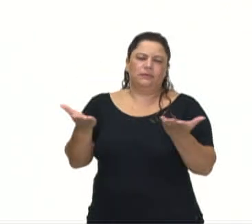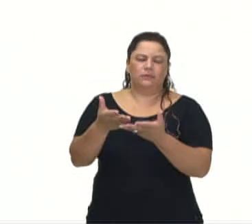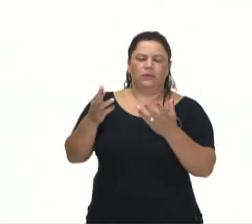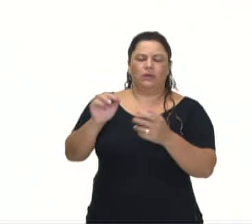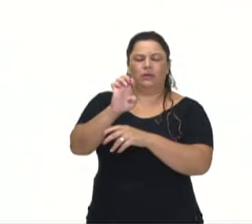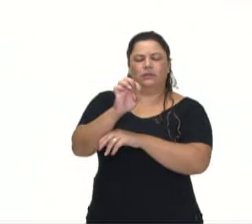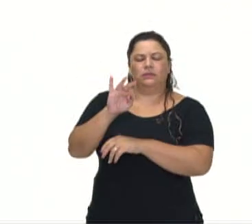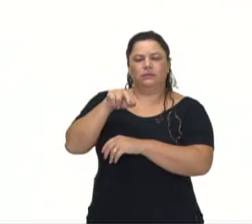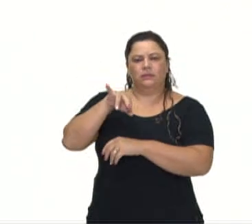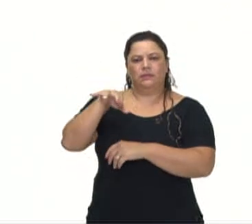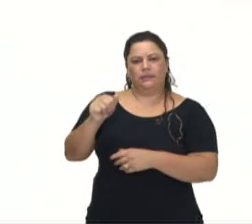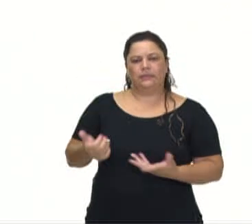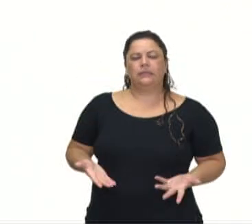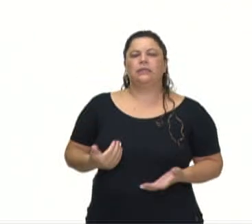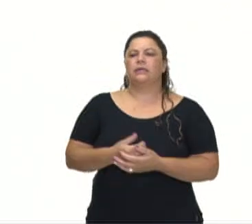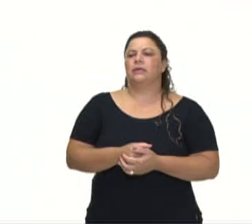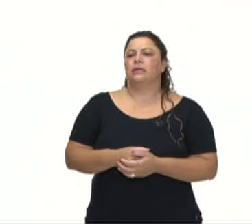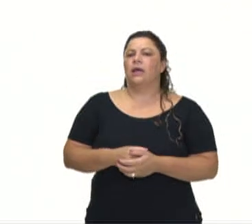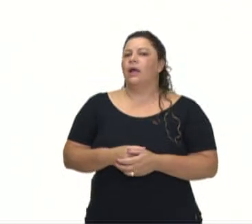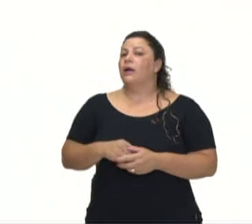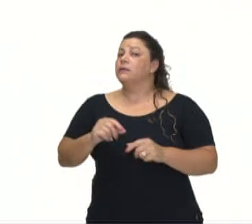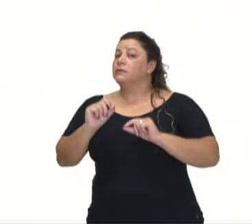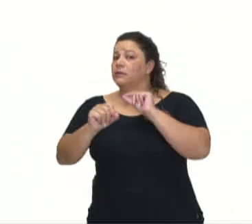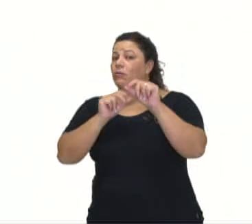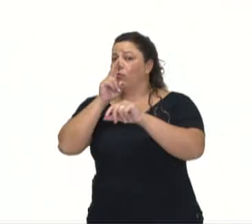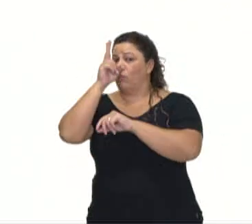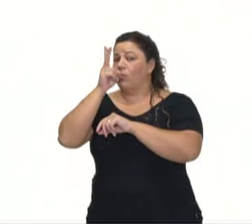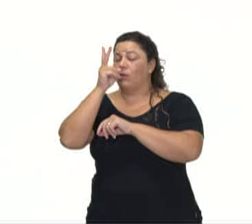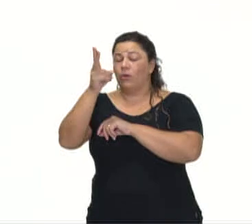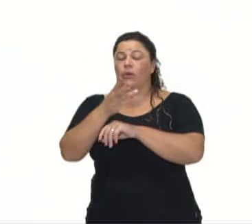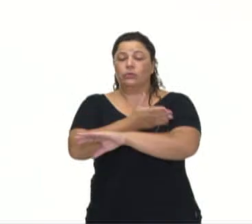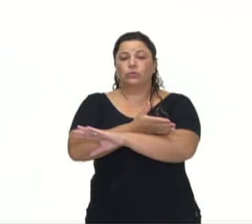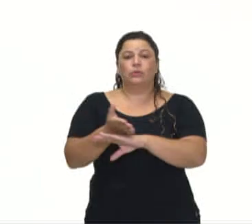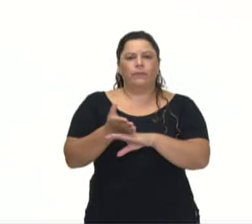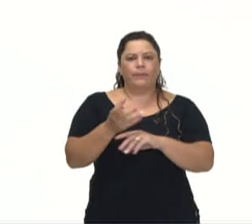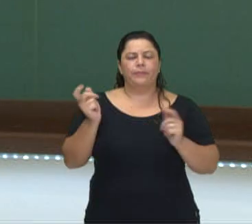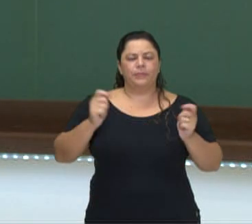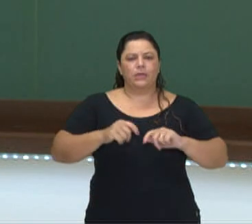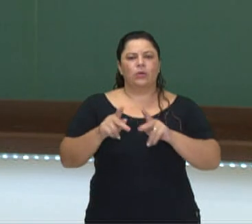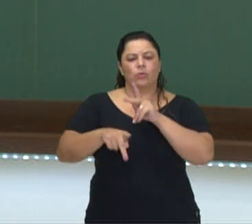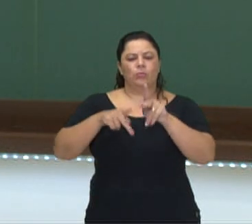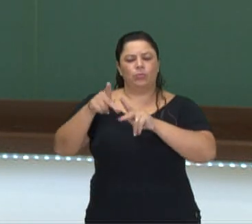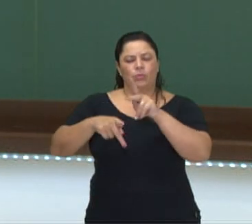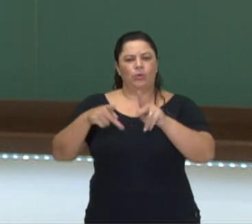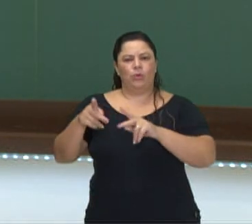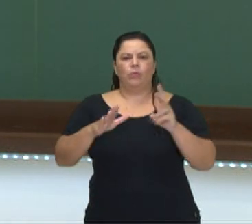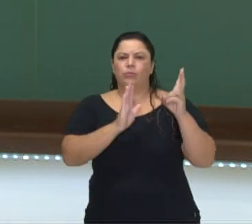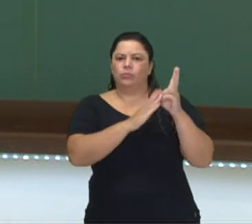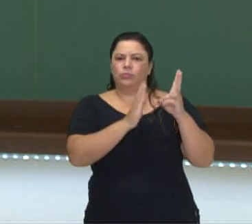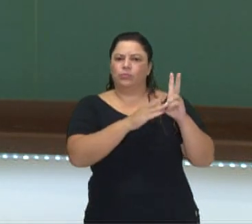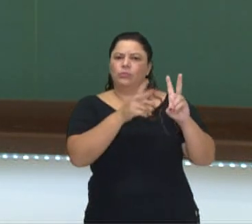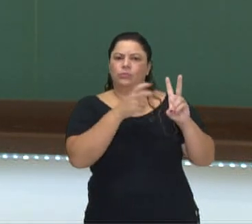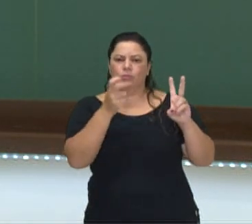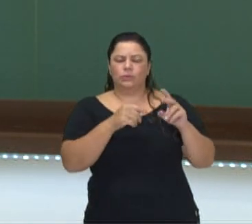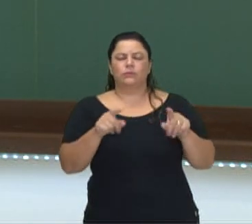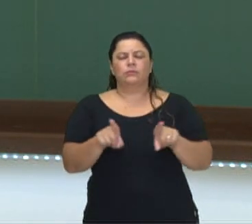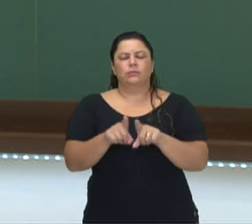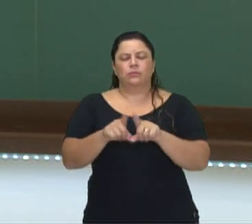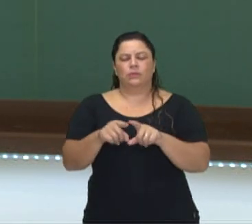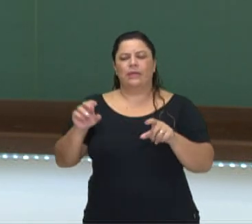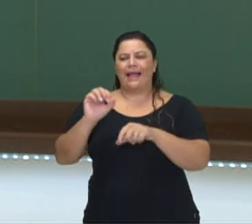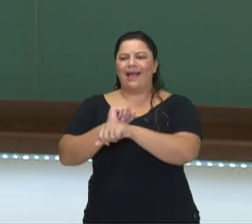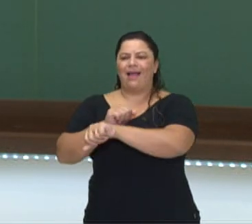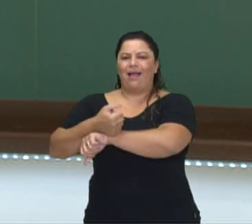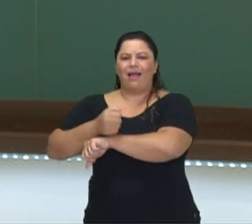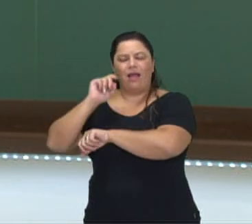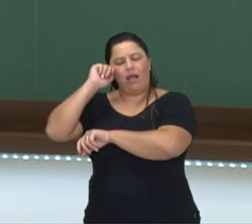intensa entre os brancos, os colonizadores e os povos indígenas. O número ali de povos africanos era menor, né,